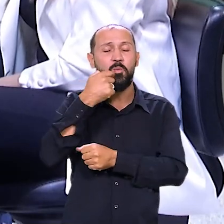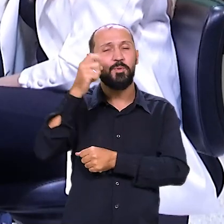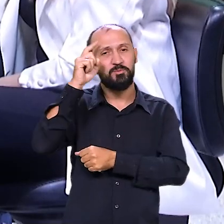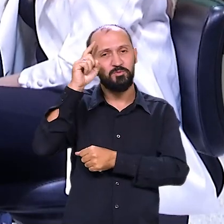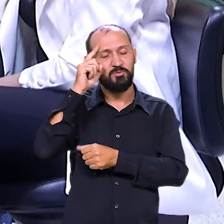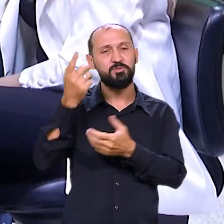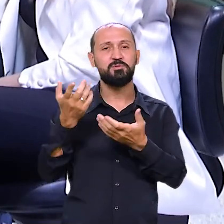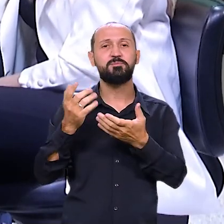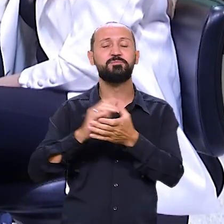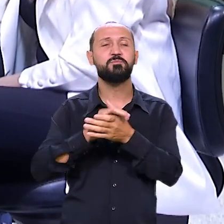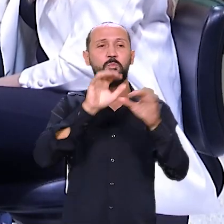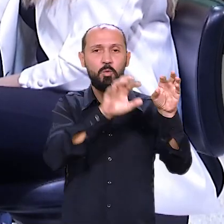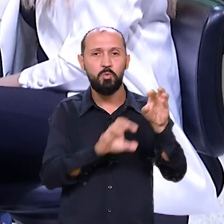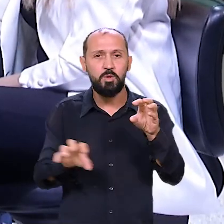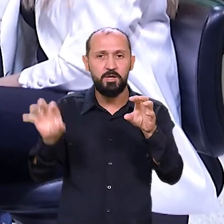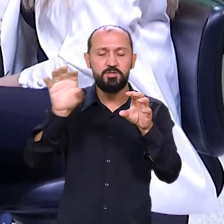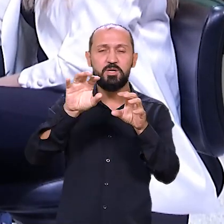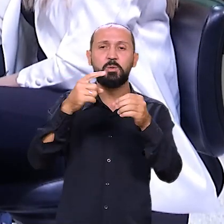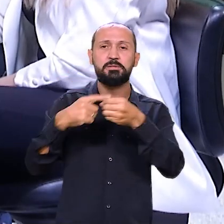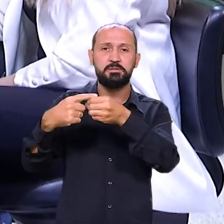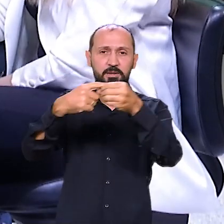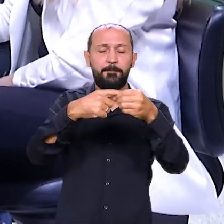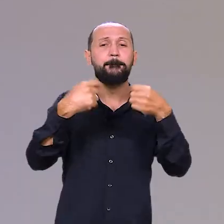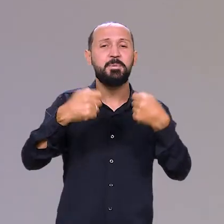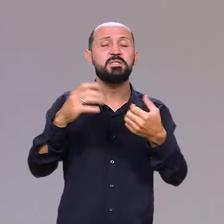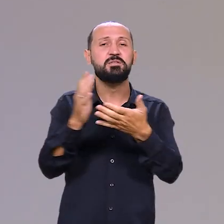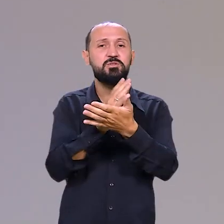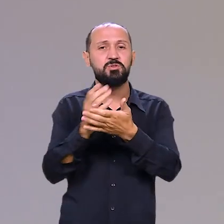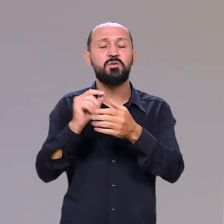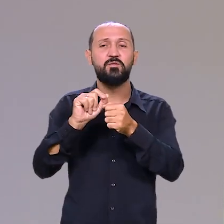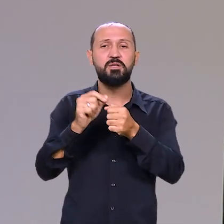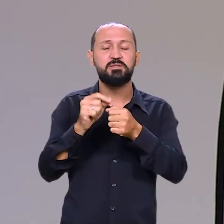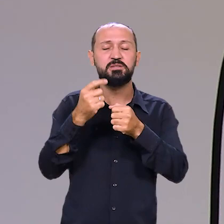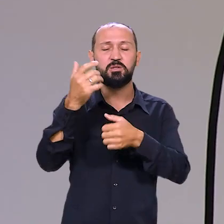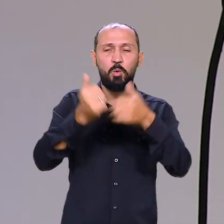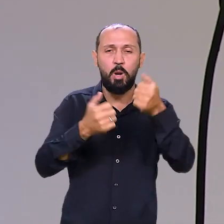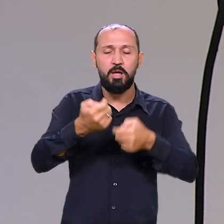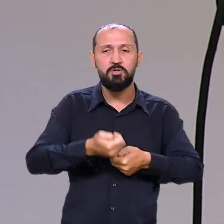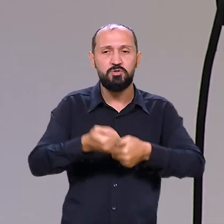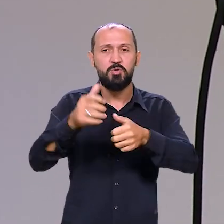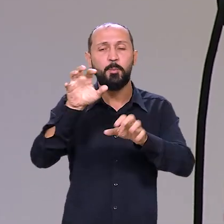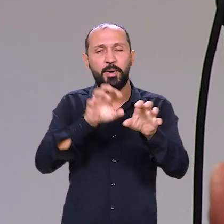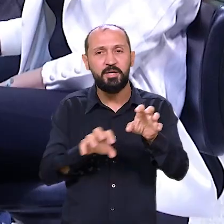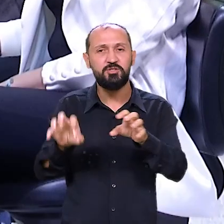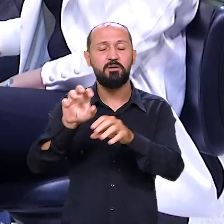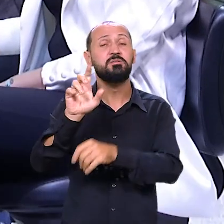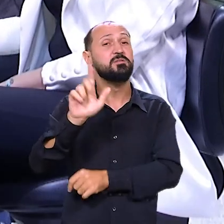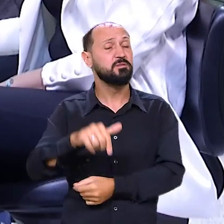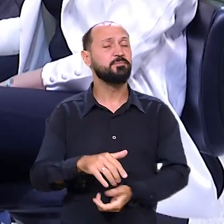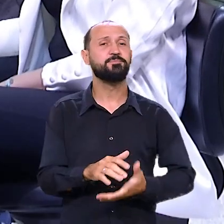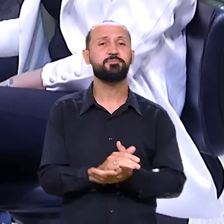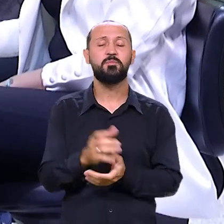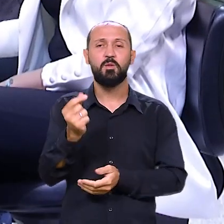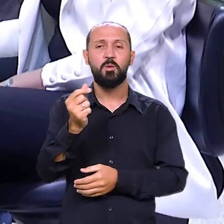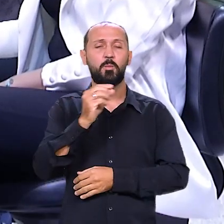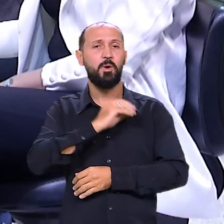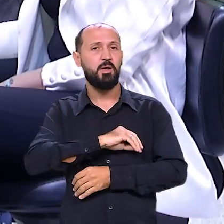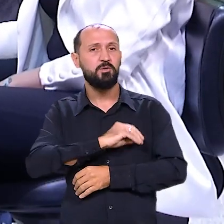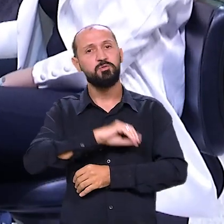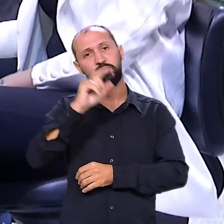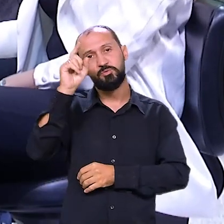dia. Porque Toda região, toda cidadezinha precisa de alguém fornecendo leite ali para a região. E é uma